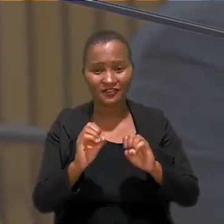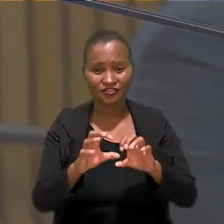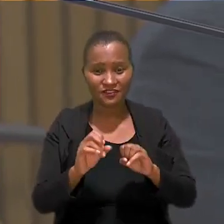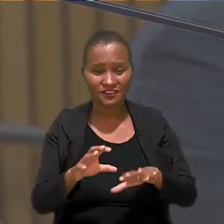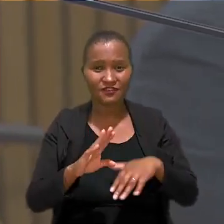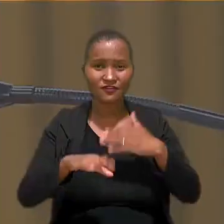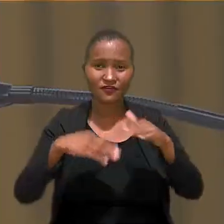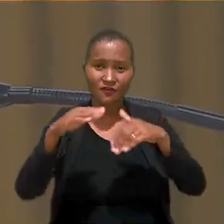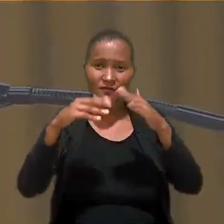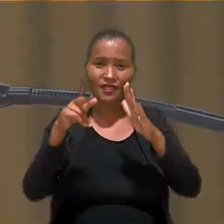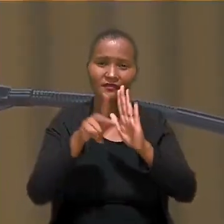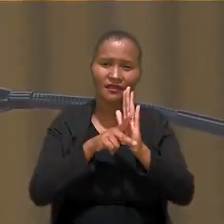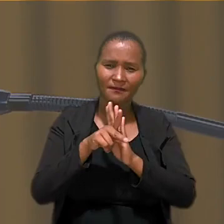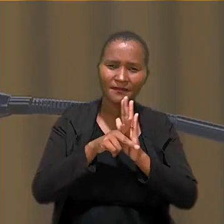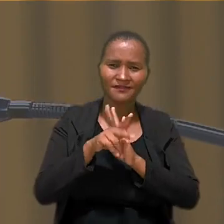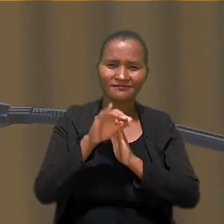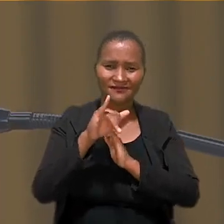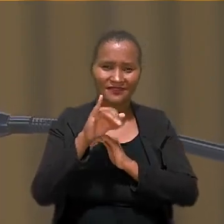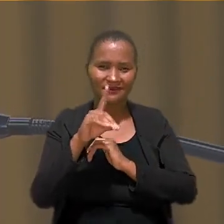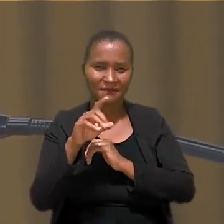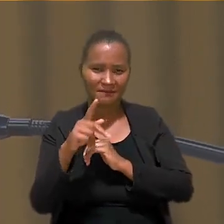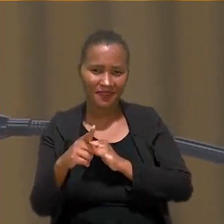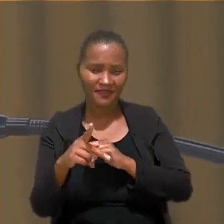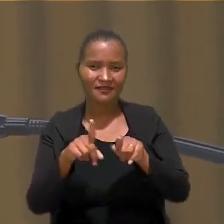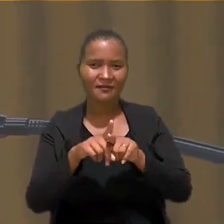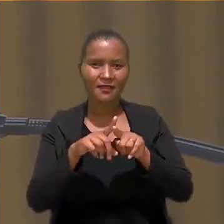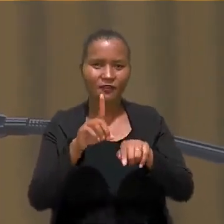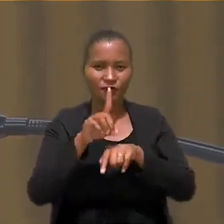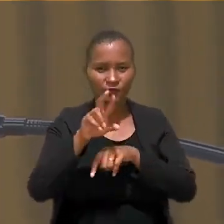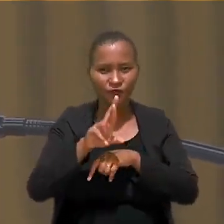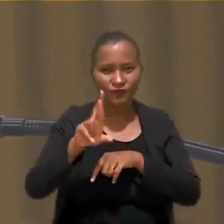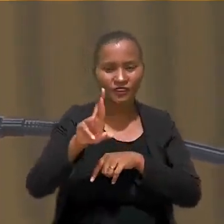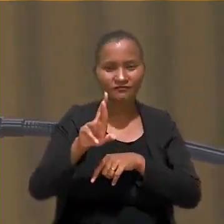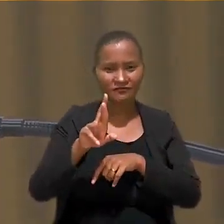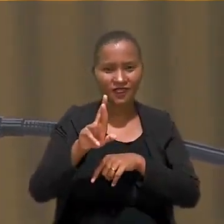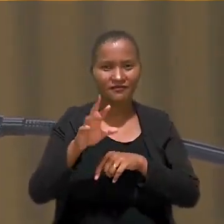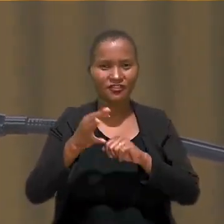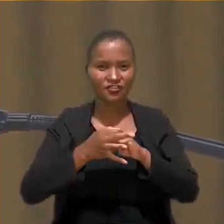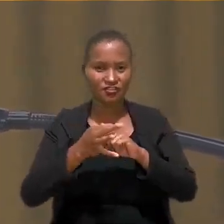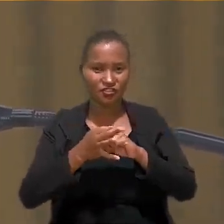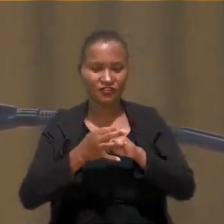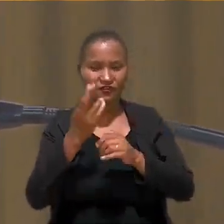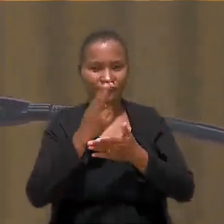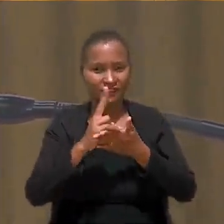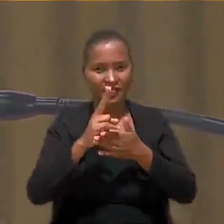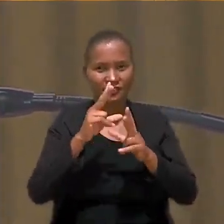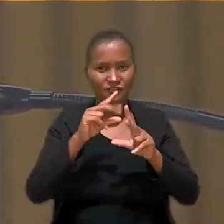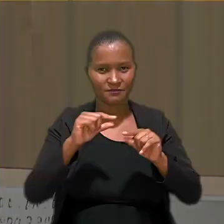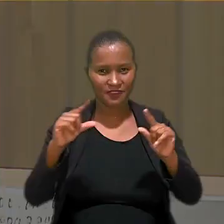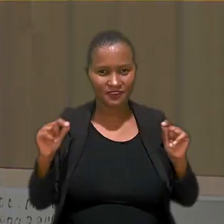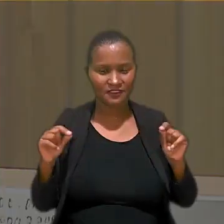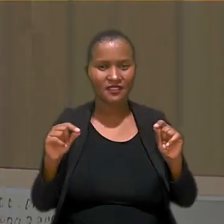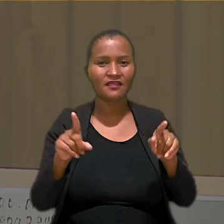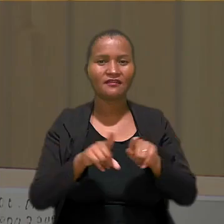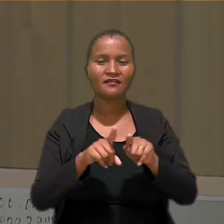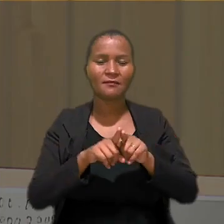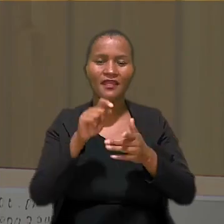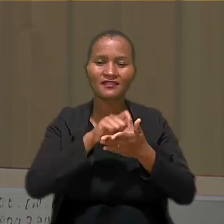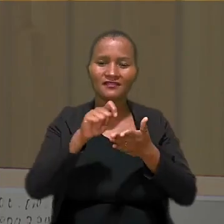Ensino, Desenvolvimento e Pesquisa, IDP, doutorando em Direito pela Universidade de Brasília e autor do